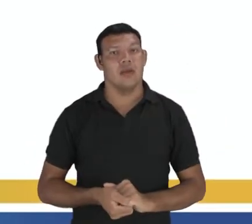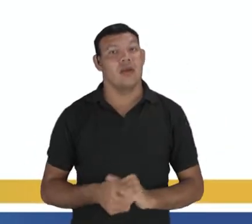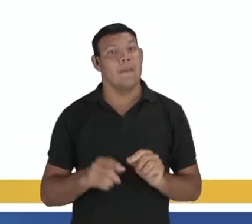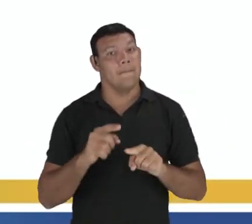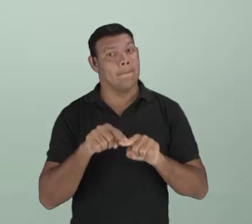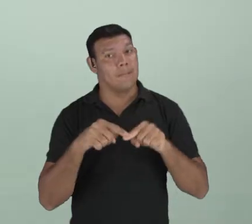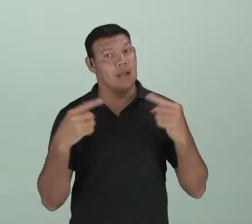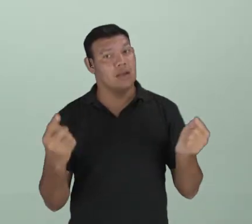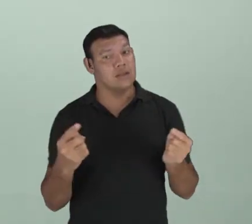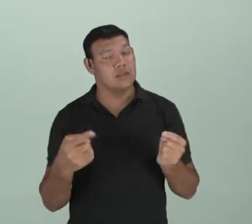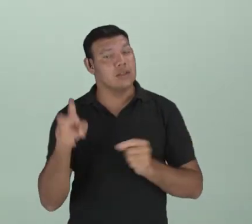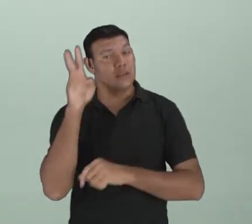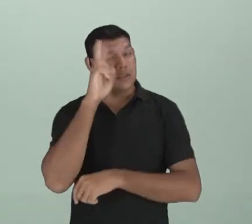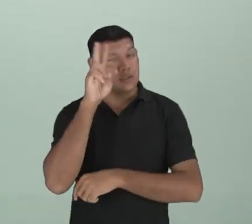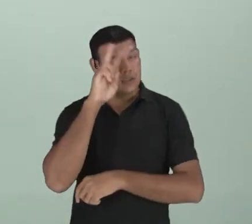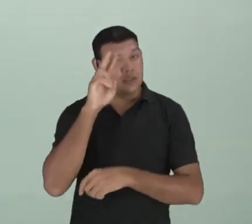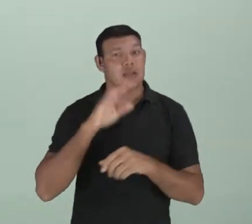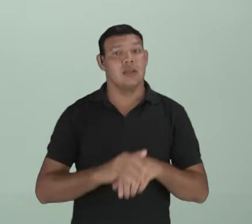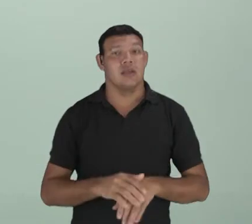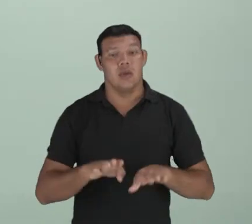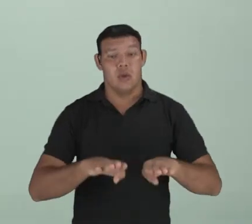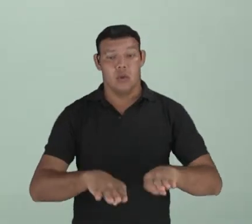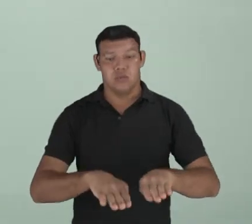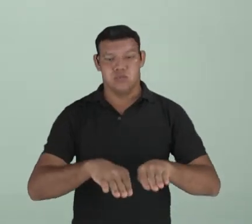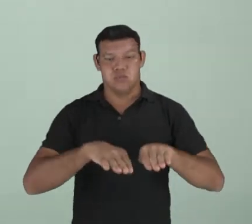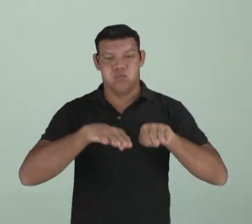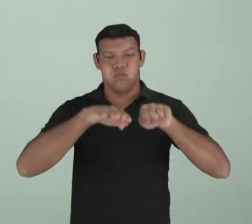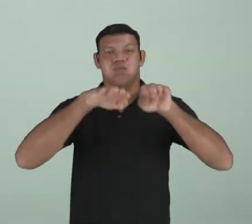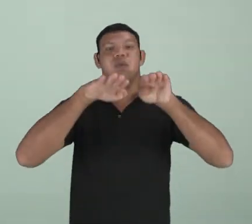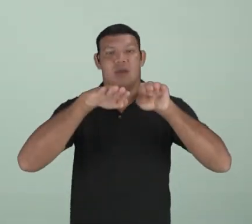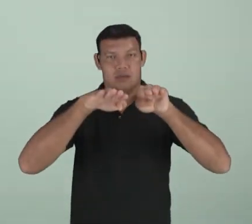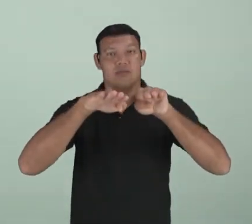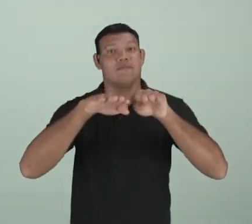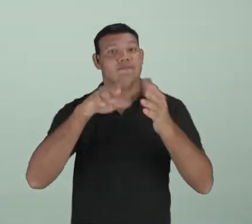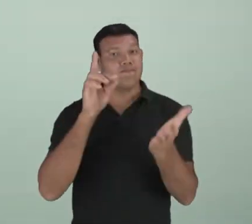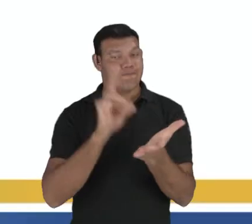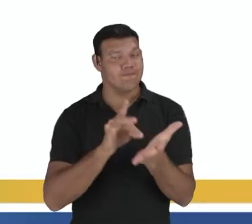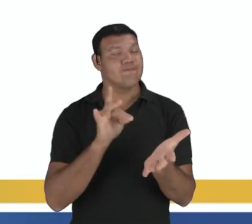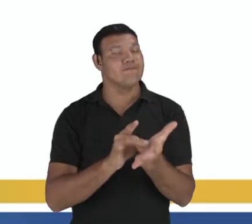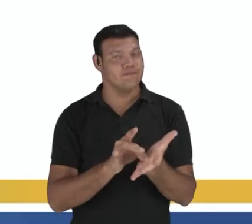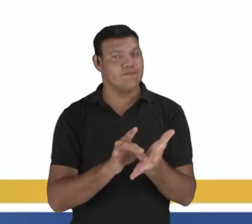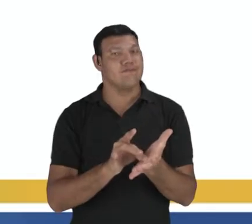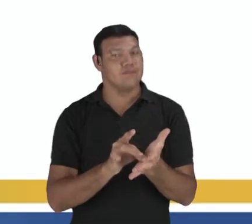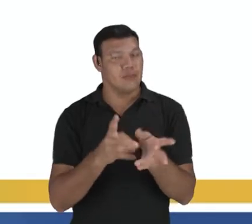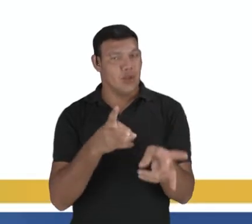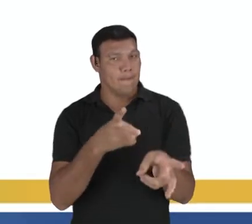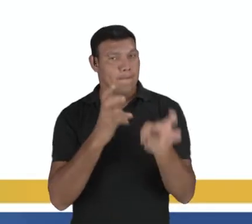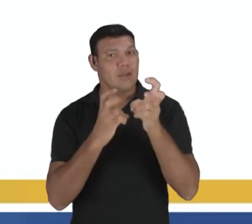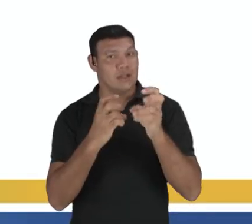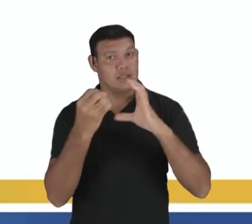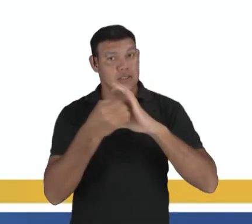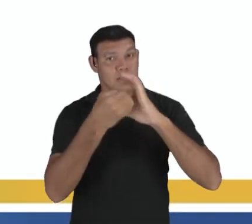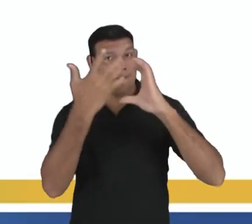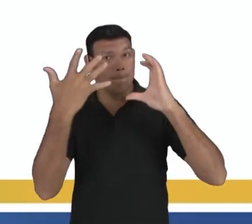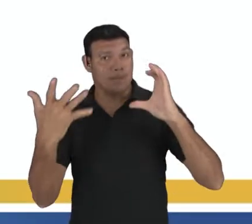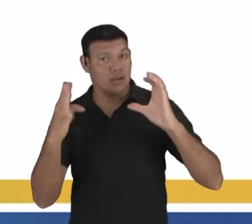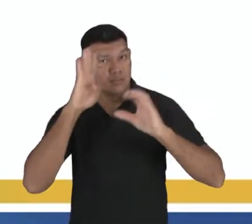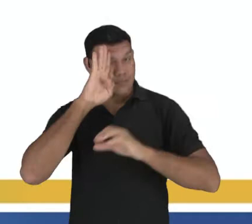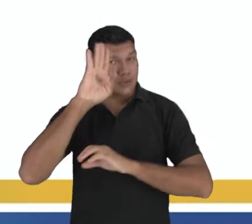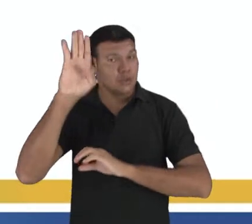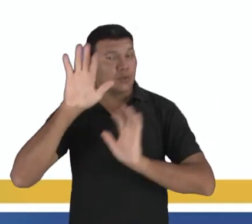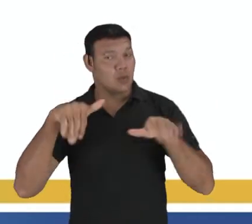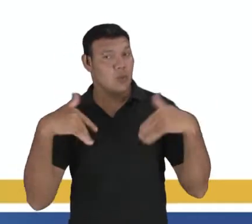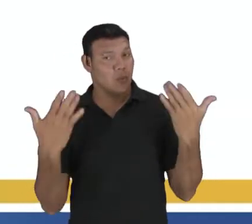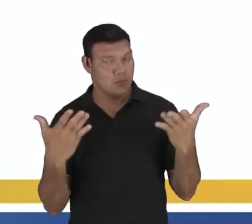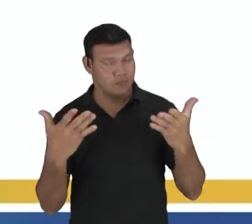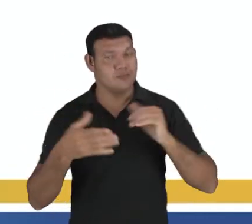vocês devem lembrar que a grandeza diretamente proporcional, na verdade, vocês devem perceber a característica principal